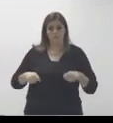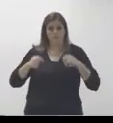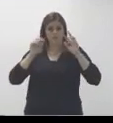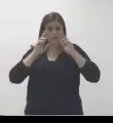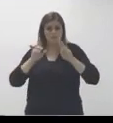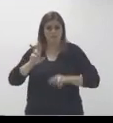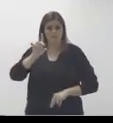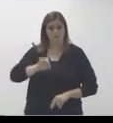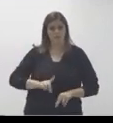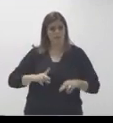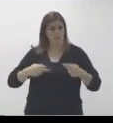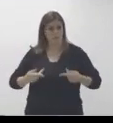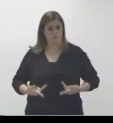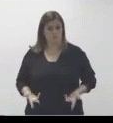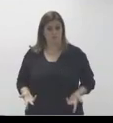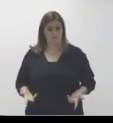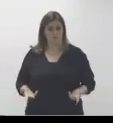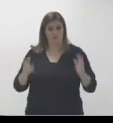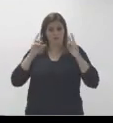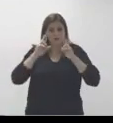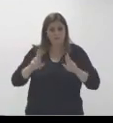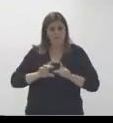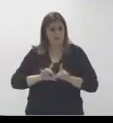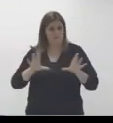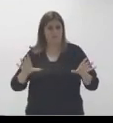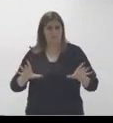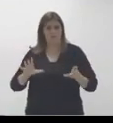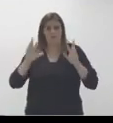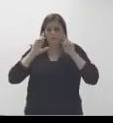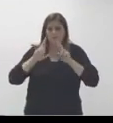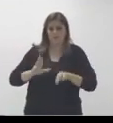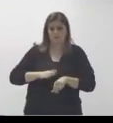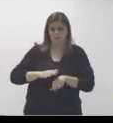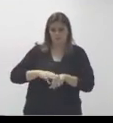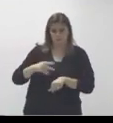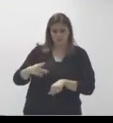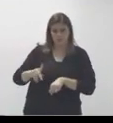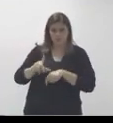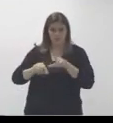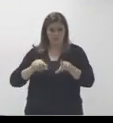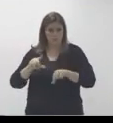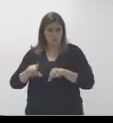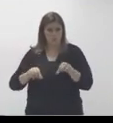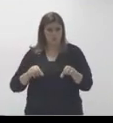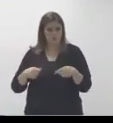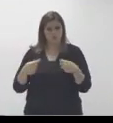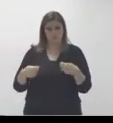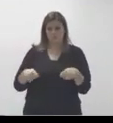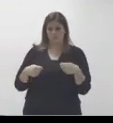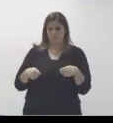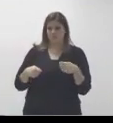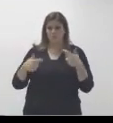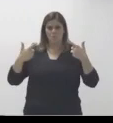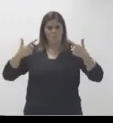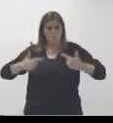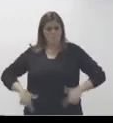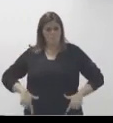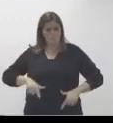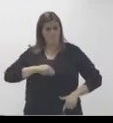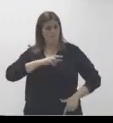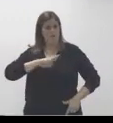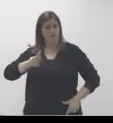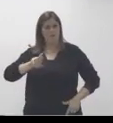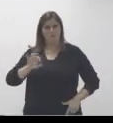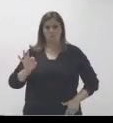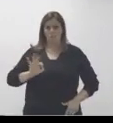e de liberdade respeito à liberdade e autonomia nós temos que ter espaços necessariamente laicos nem onde as visões